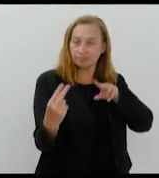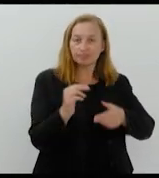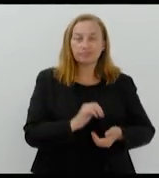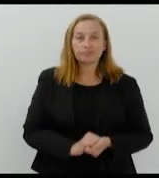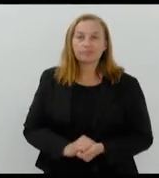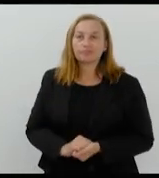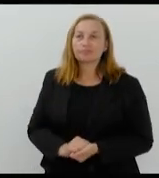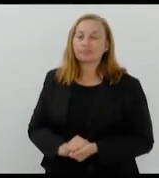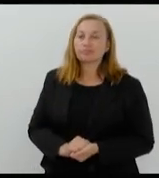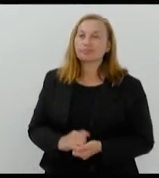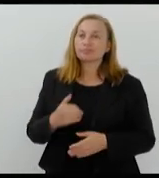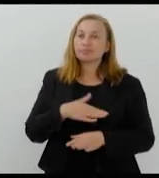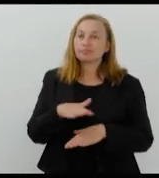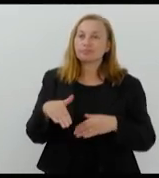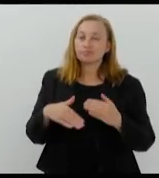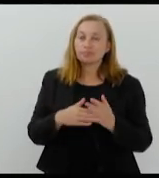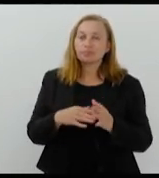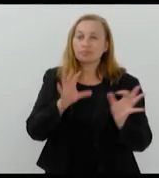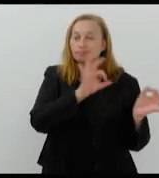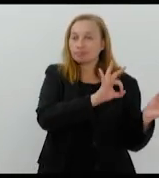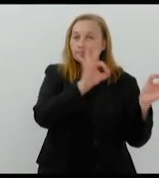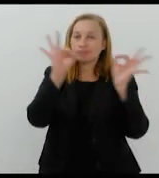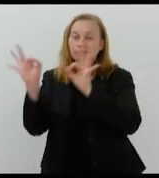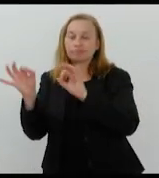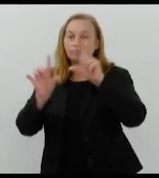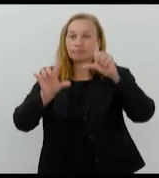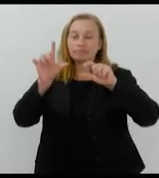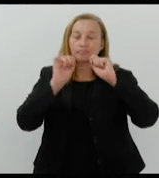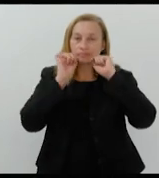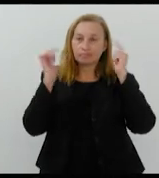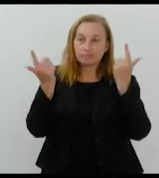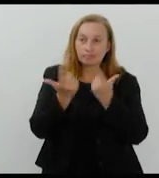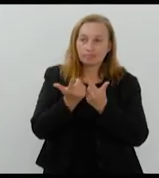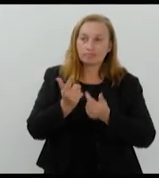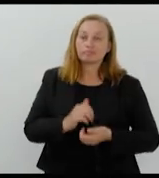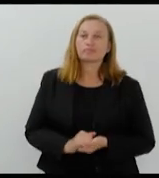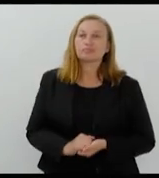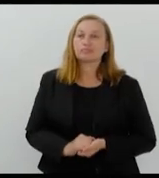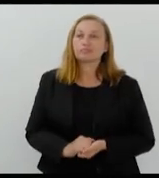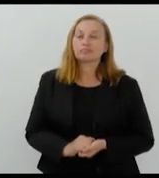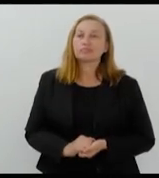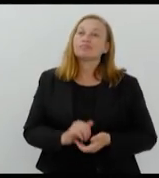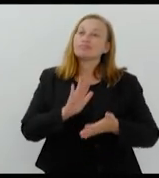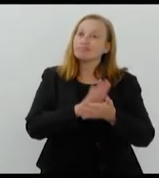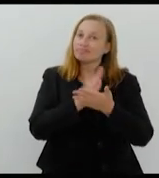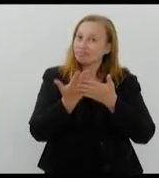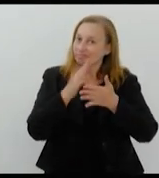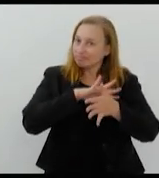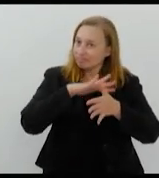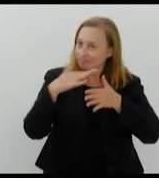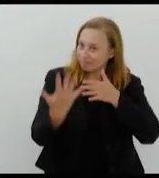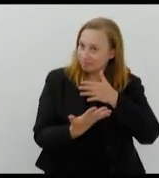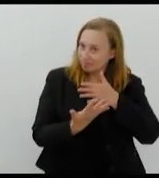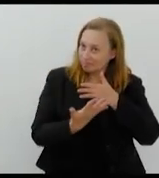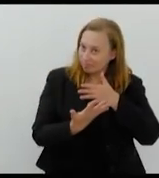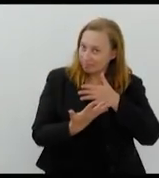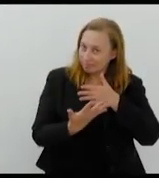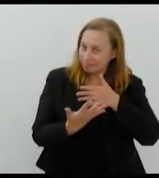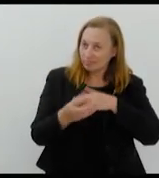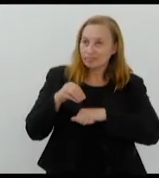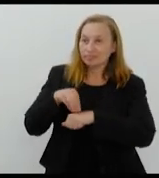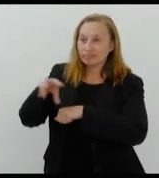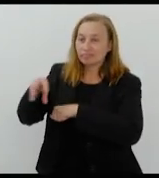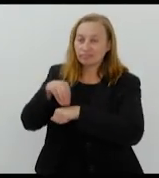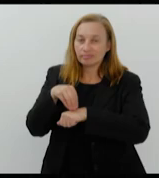senhoras e senhores telespectadores da TV Alerj, senhora intérprete da língua de